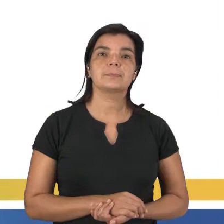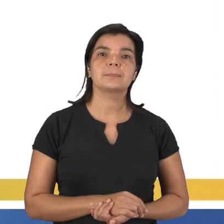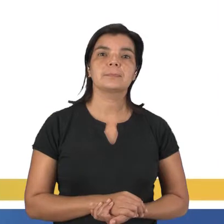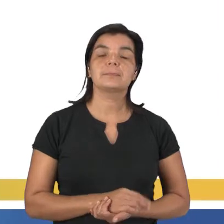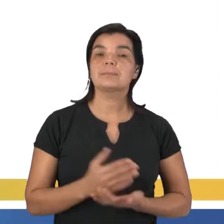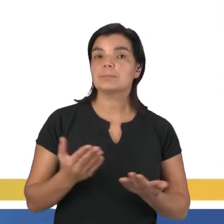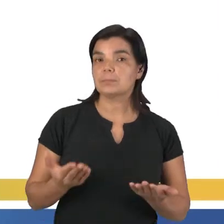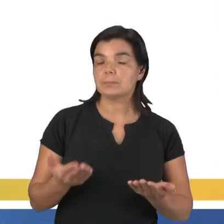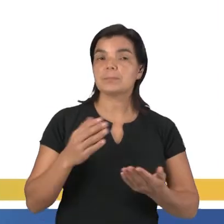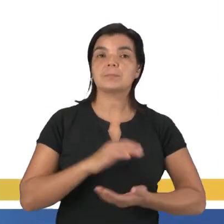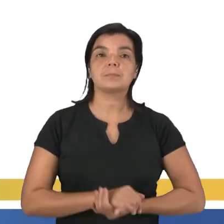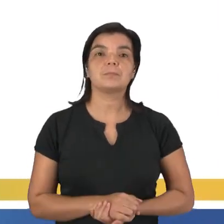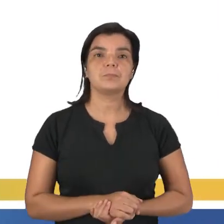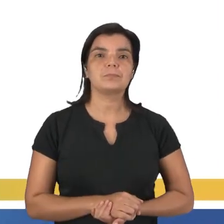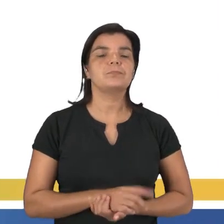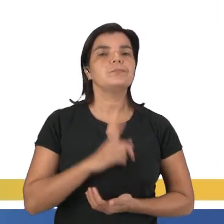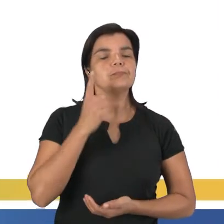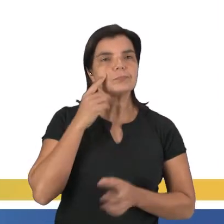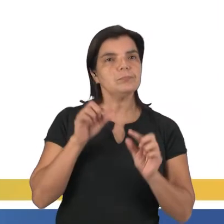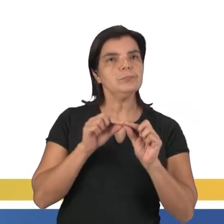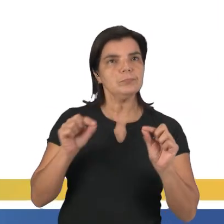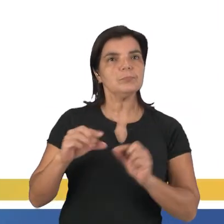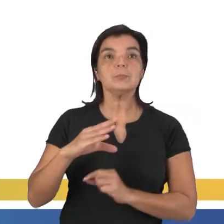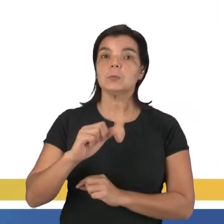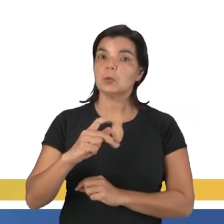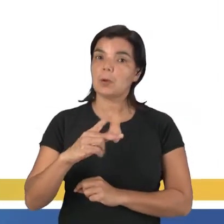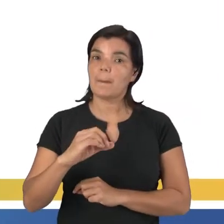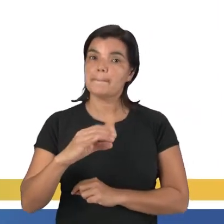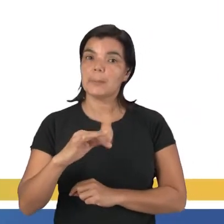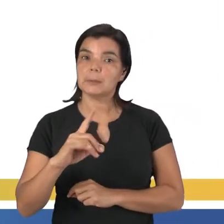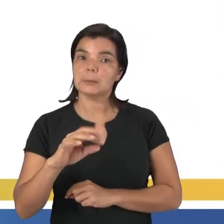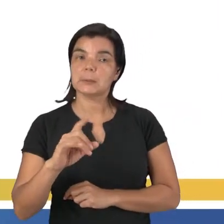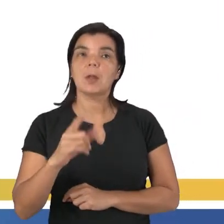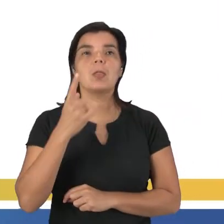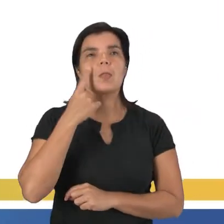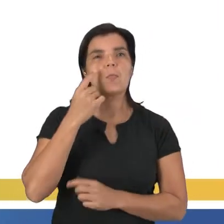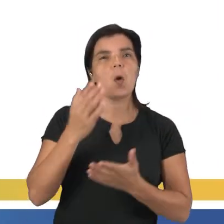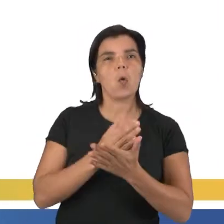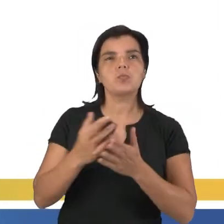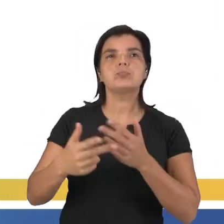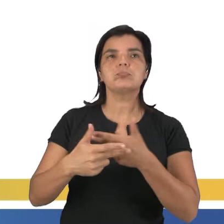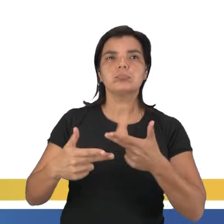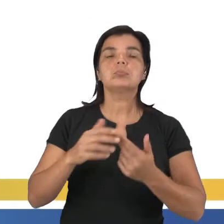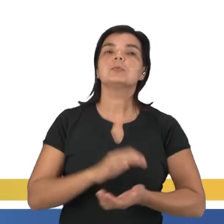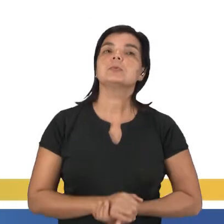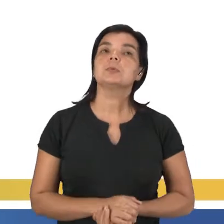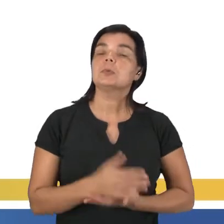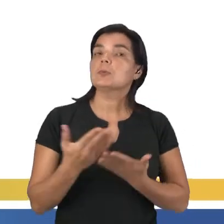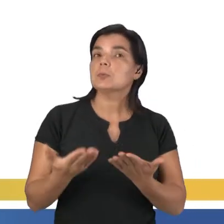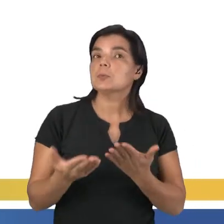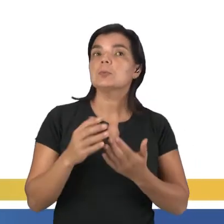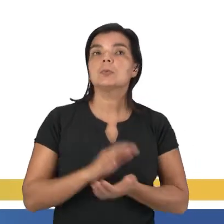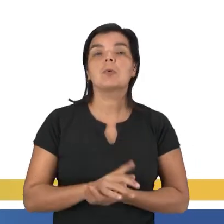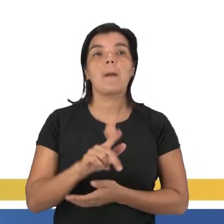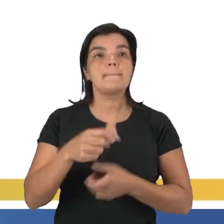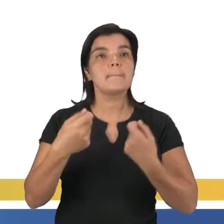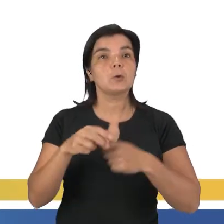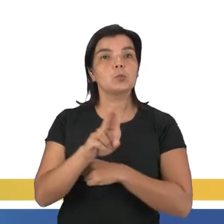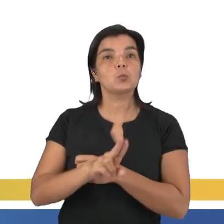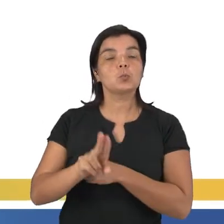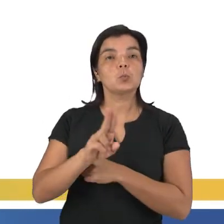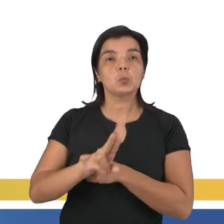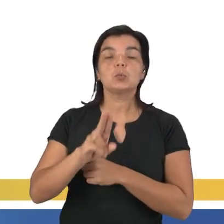unidade. Então, gente, já na medida de capacidade, a gente tem que ver algumas situações, né? E é o seguinte, que é necessário